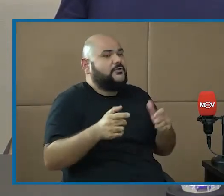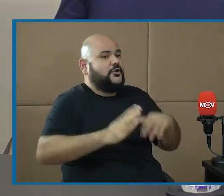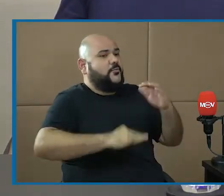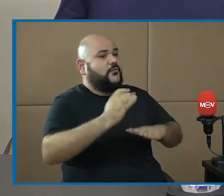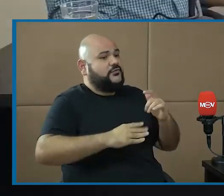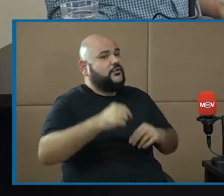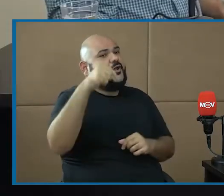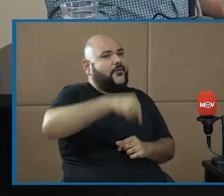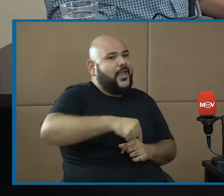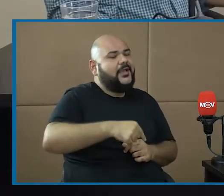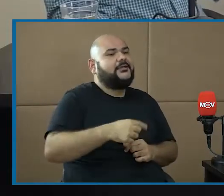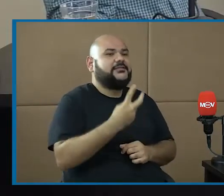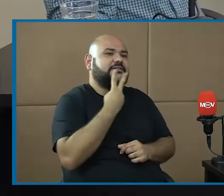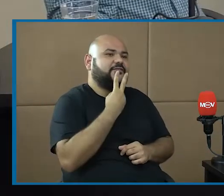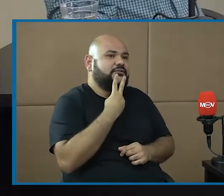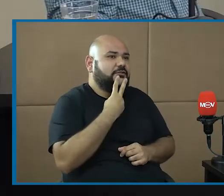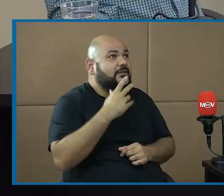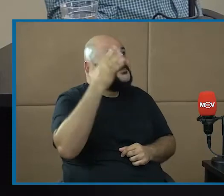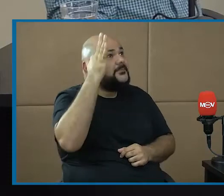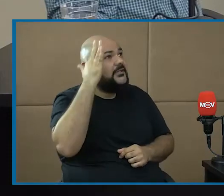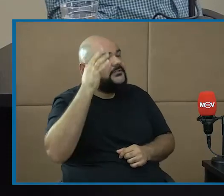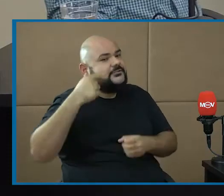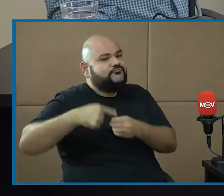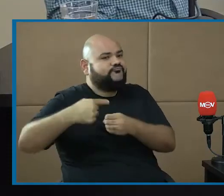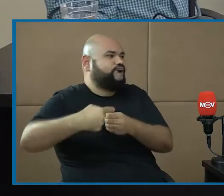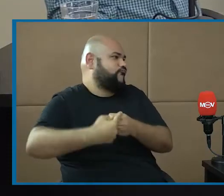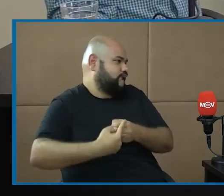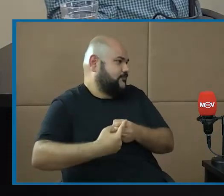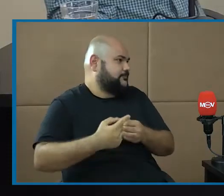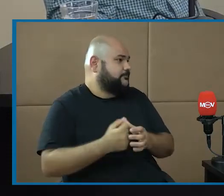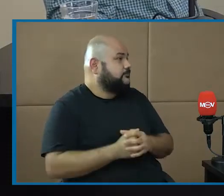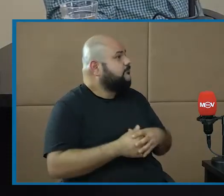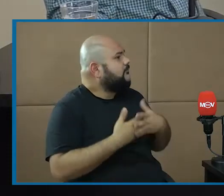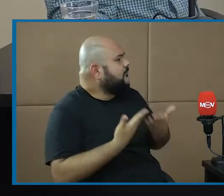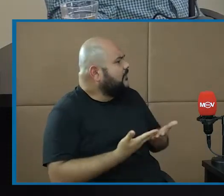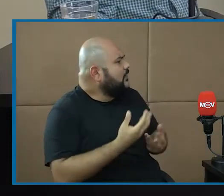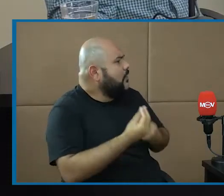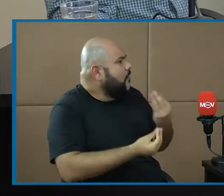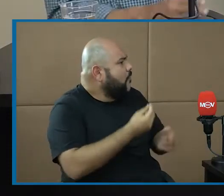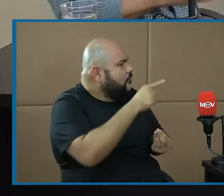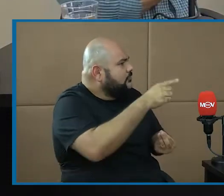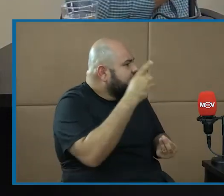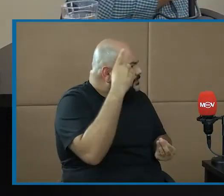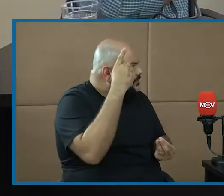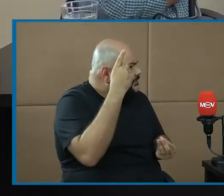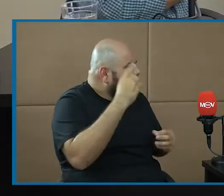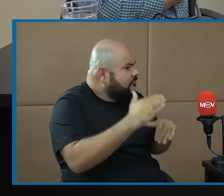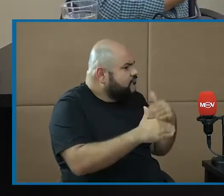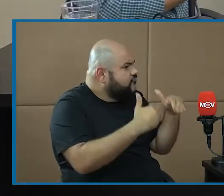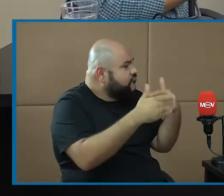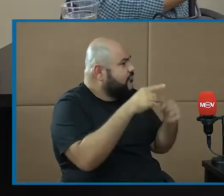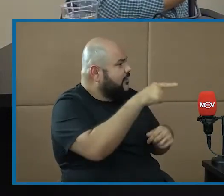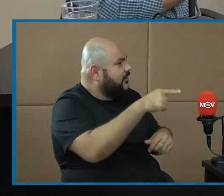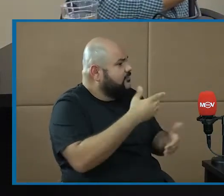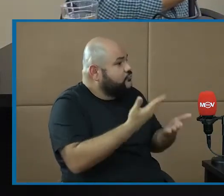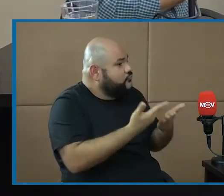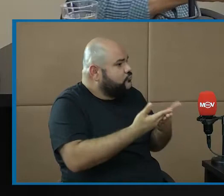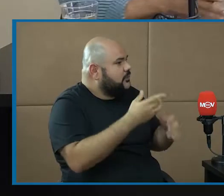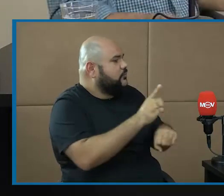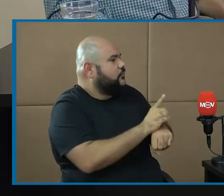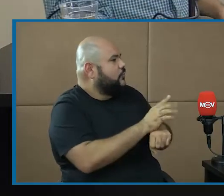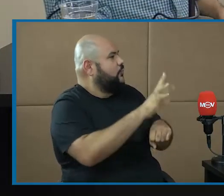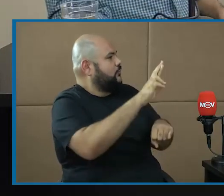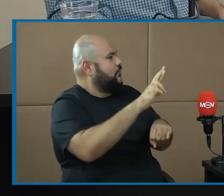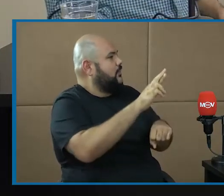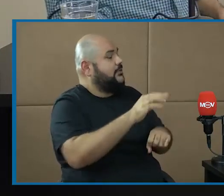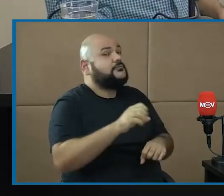interior, municípios do interior. Então, para chegar na posição do Daniel, é uma dificuldade danada. Ele está fazendo doutorado, né? Sim. Você percebeu